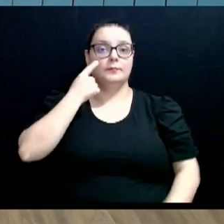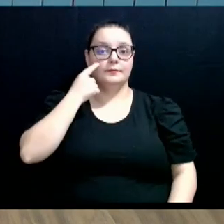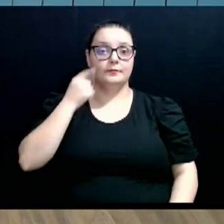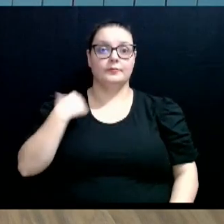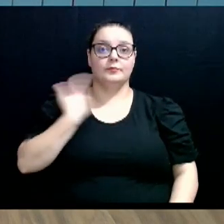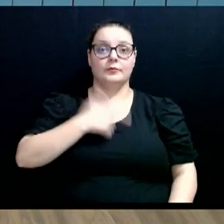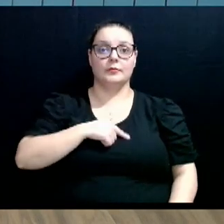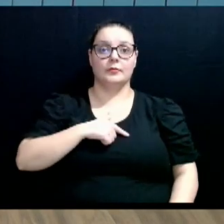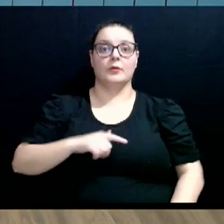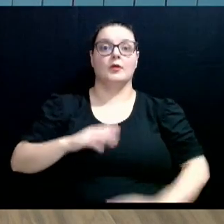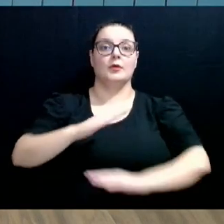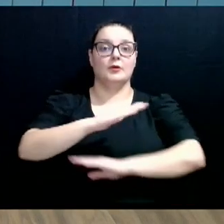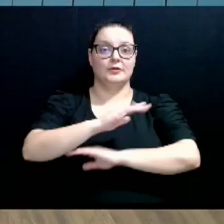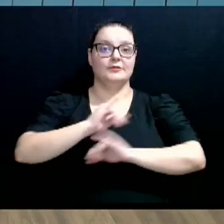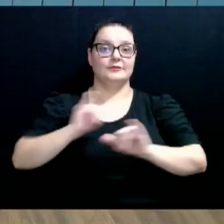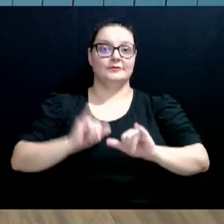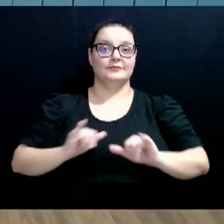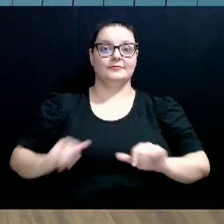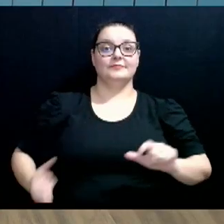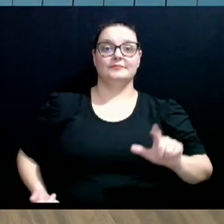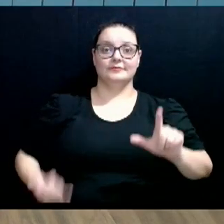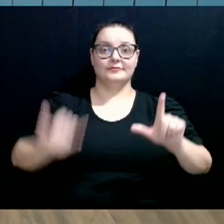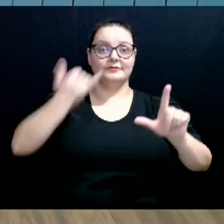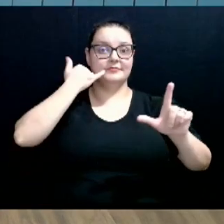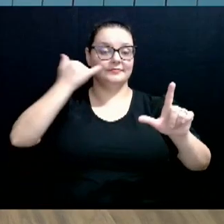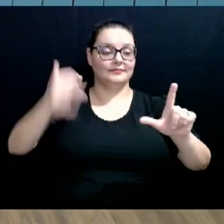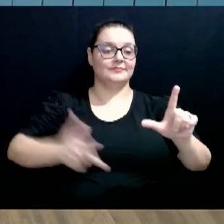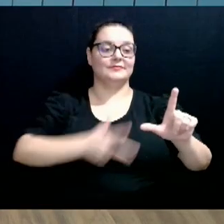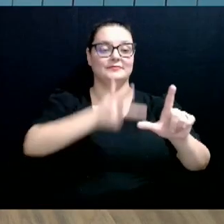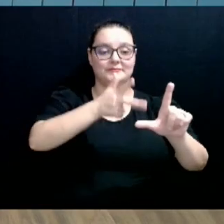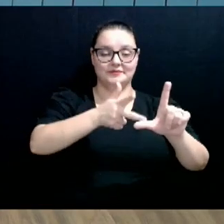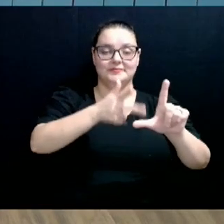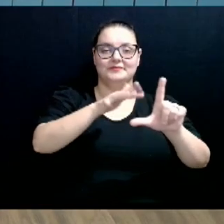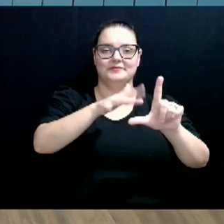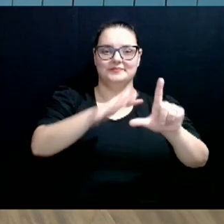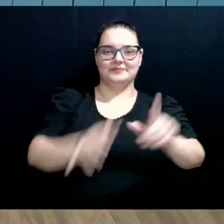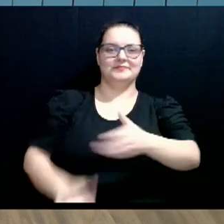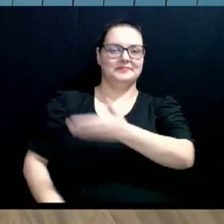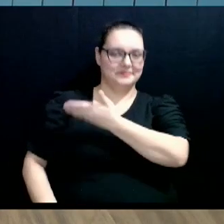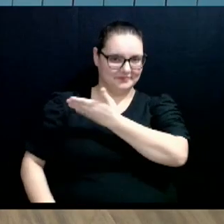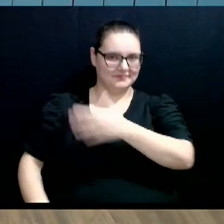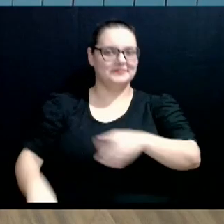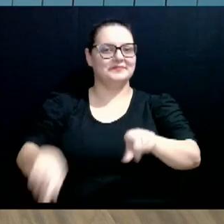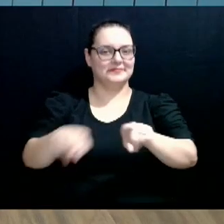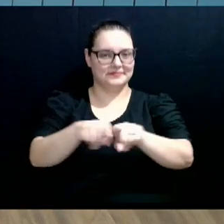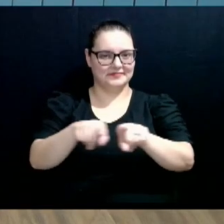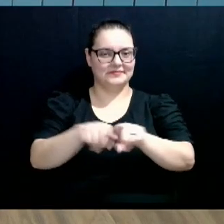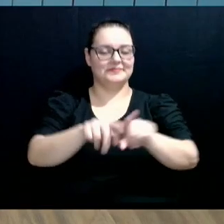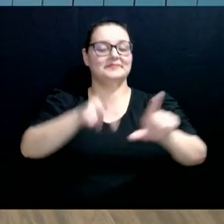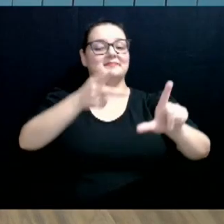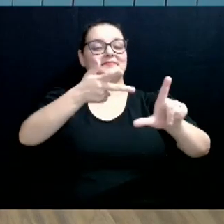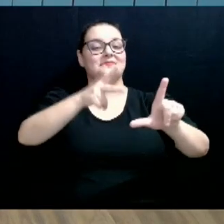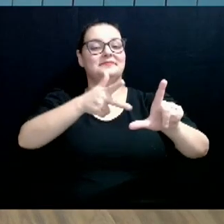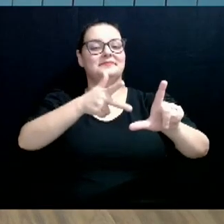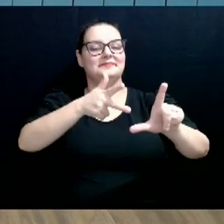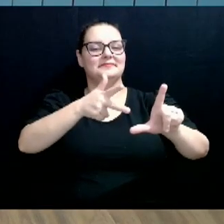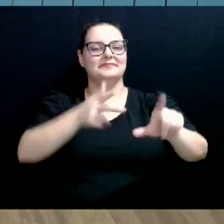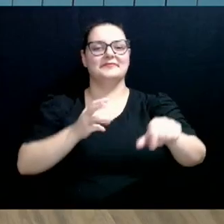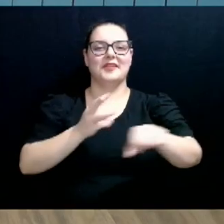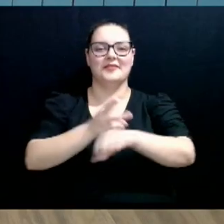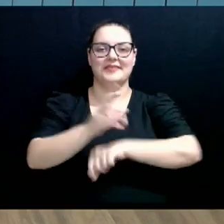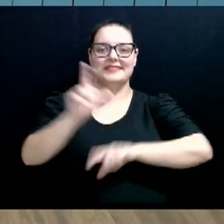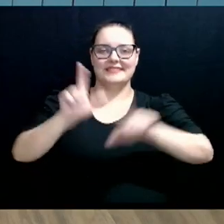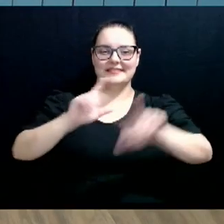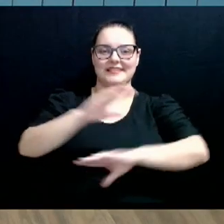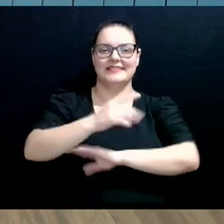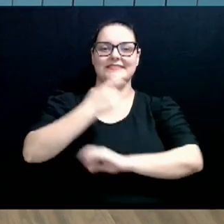telejornal, apontando a câmera do seu celular para o QR Code. Também já aparece uma mensagem na sua tela. O WhatsApp da TV Câmara Campinas.